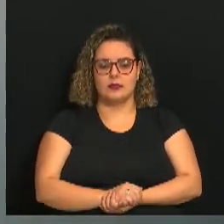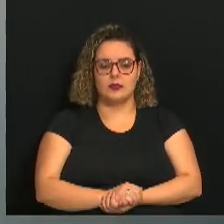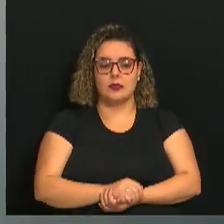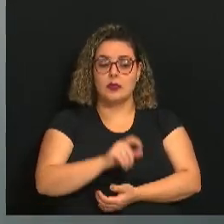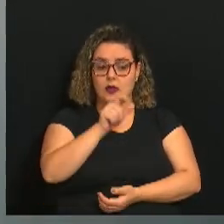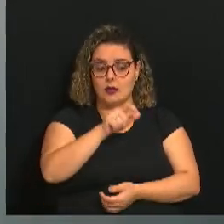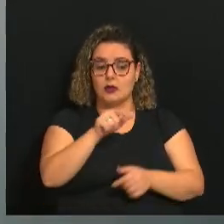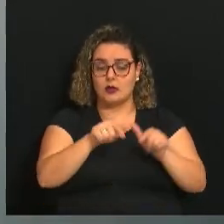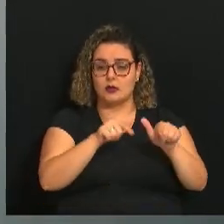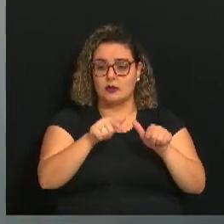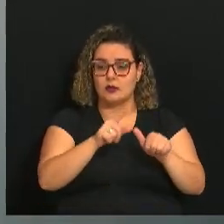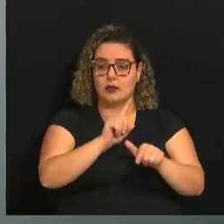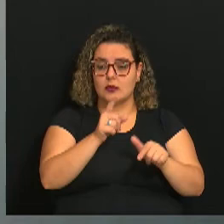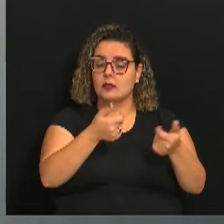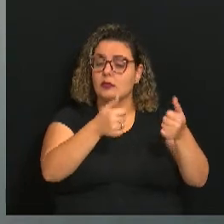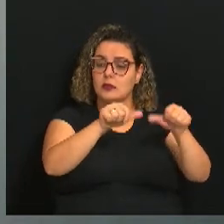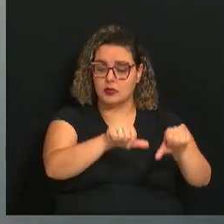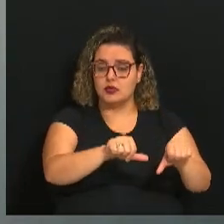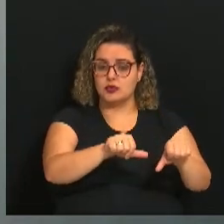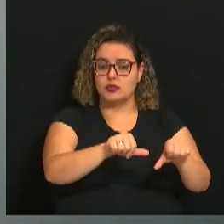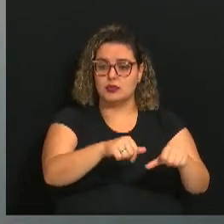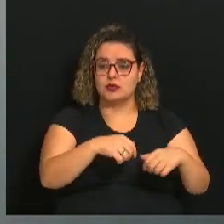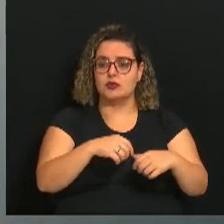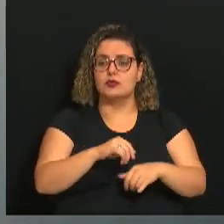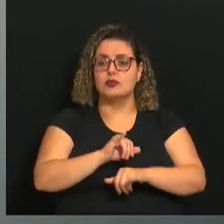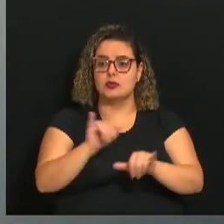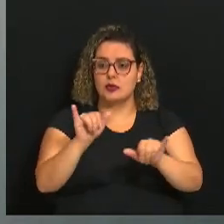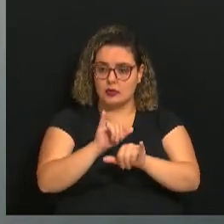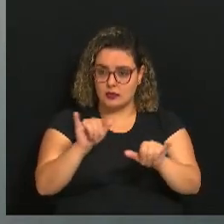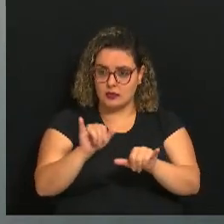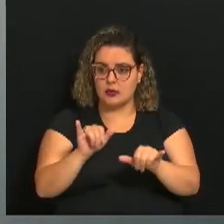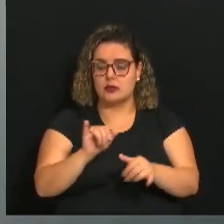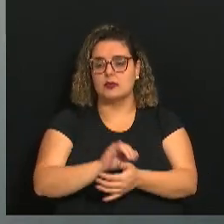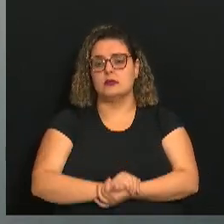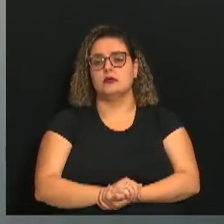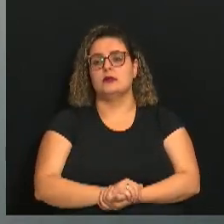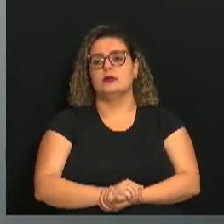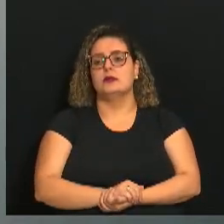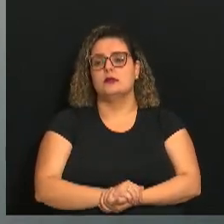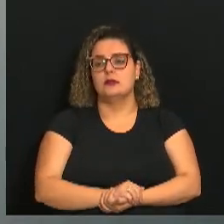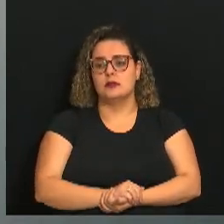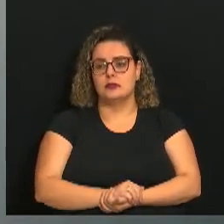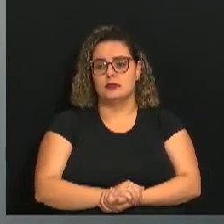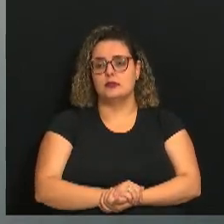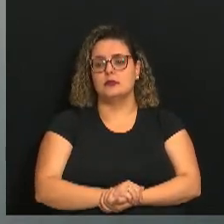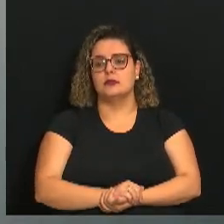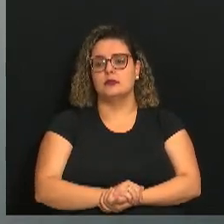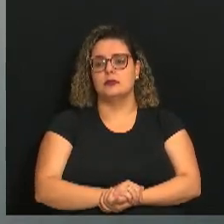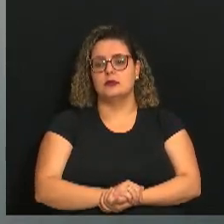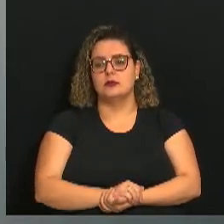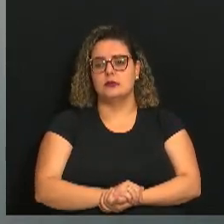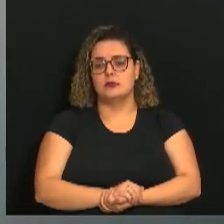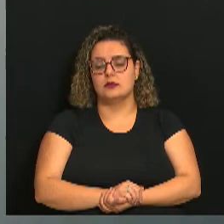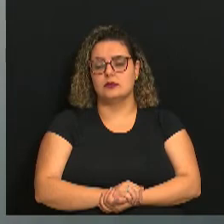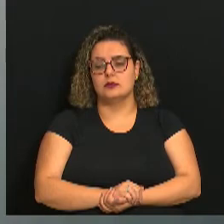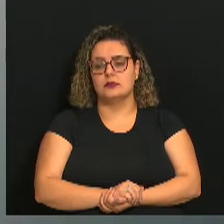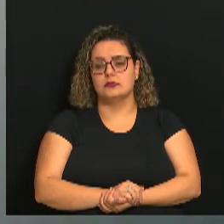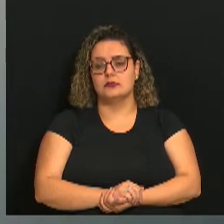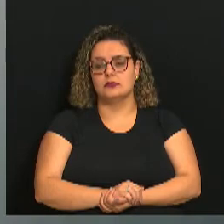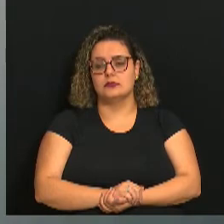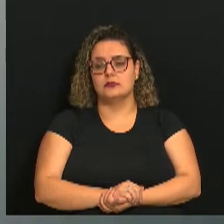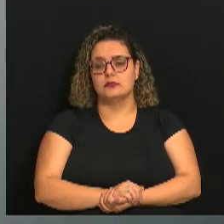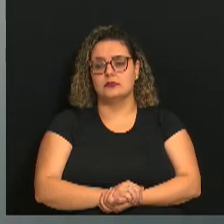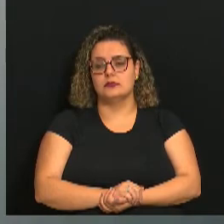ser prejudicado, nesse sentido da informação ou da contra-informação com relação à fake news aí que foi disseminada pela empresa que saiu.